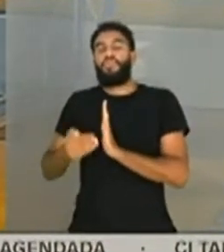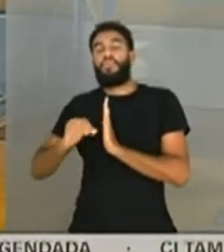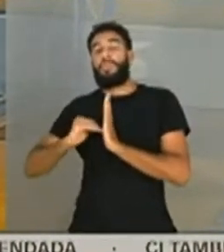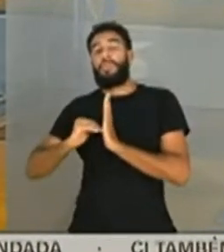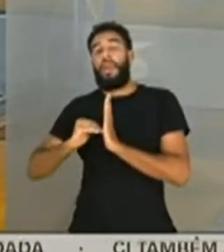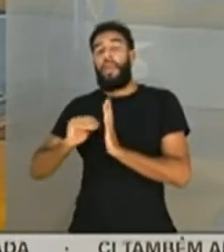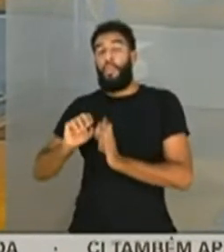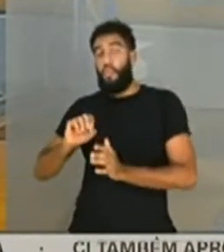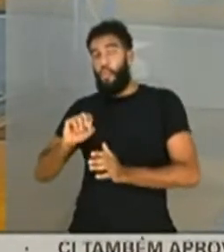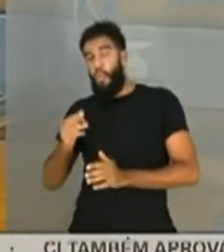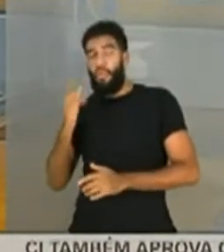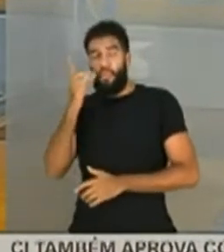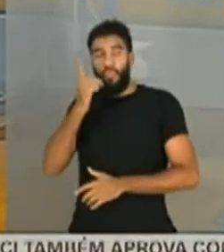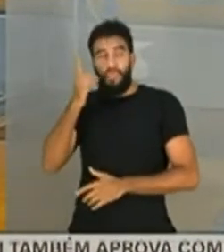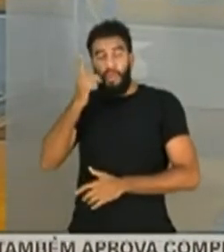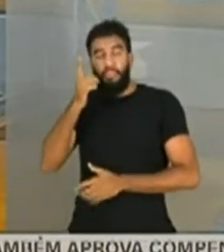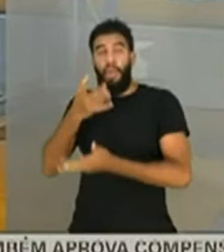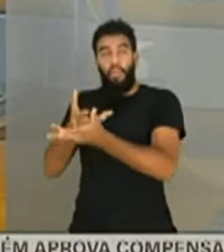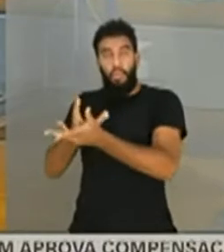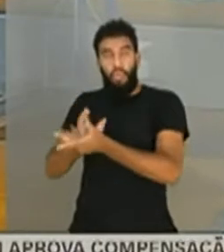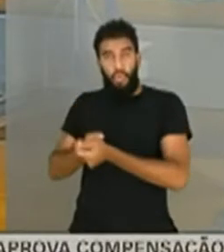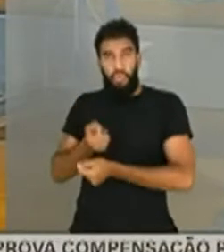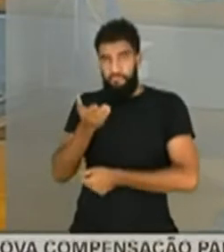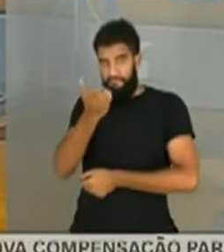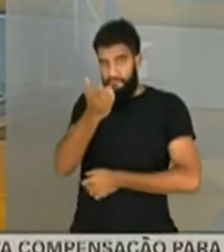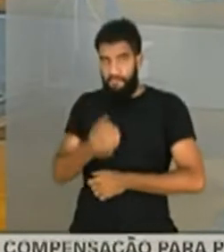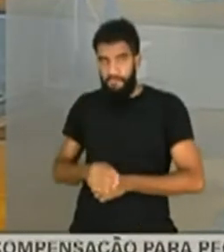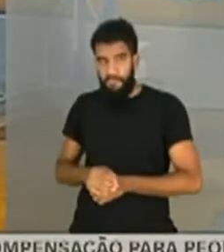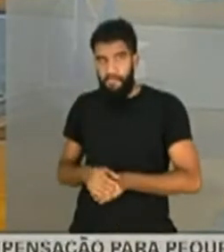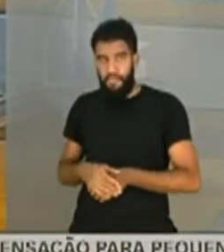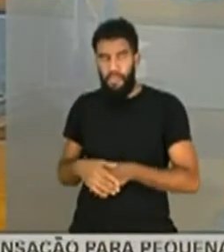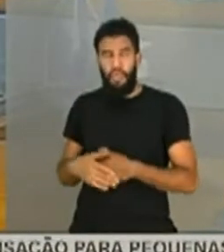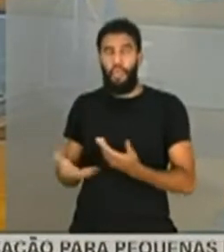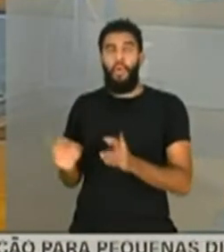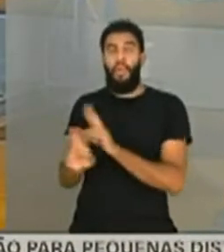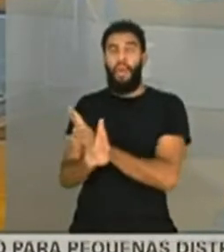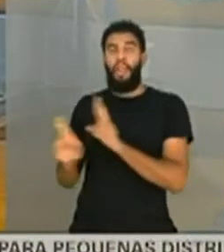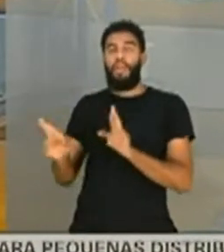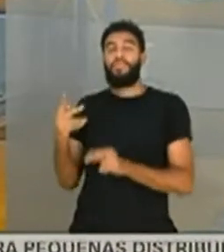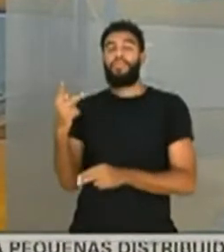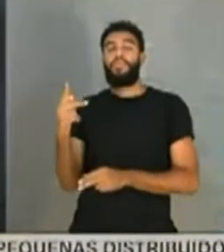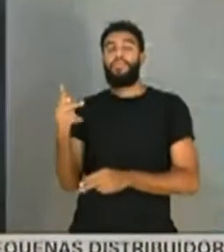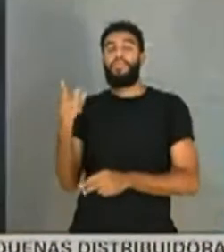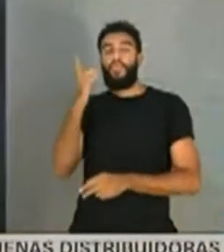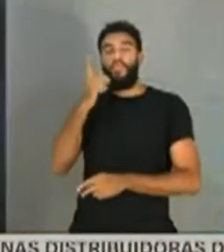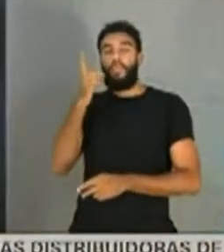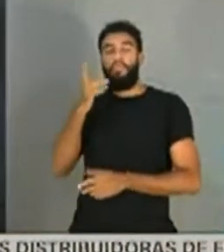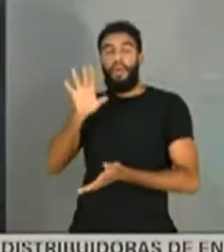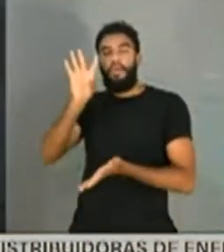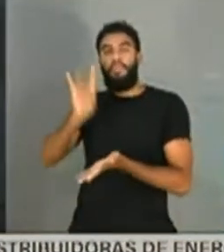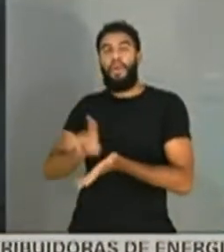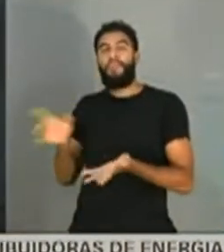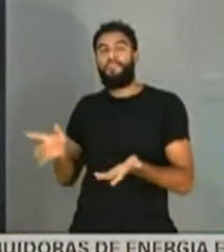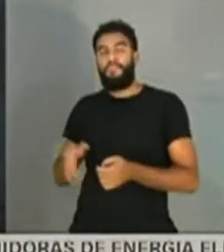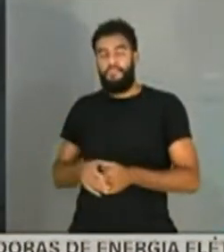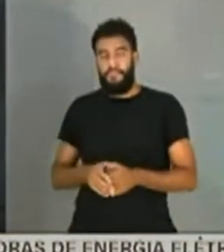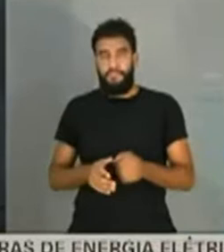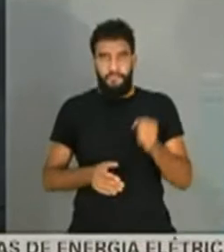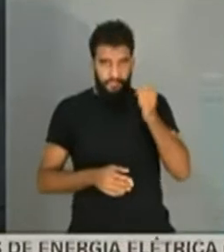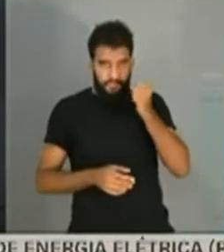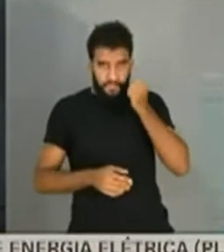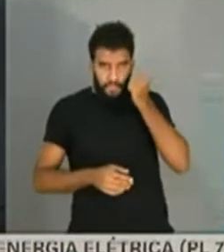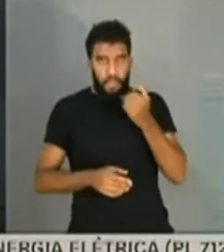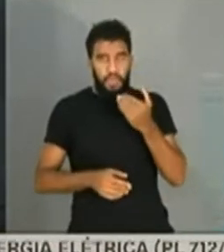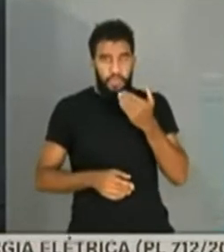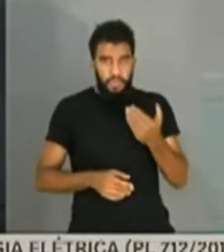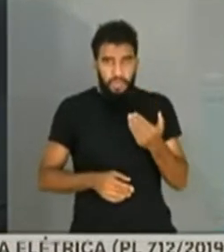próprio deputado Ricardo Barros? Qual a sua verdadeira relação com o deputado? Senador, eu vou